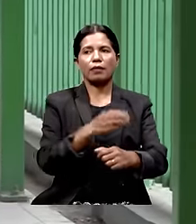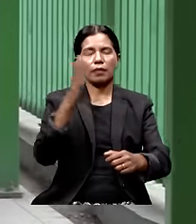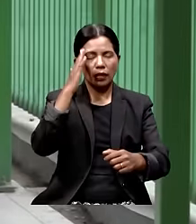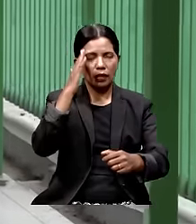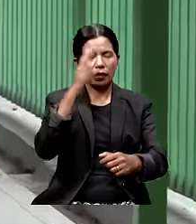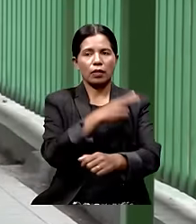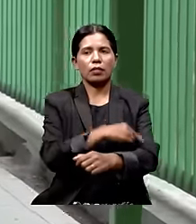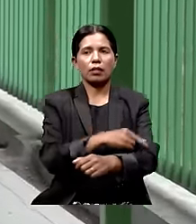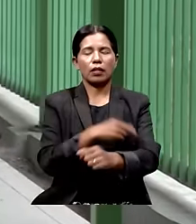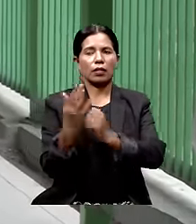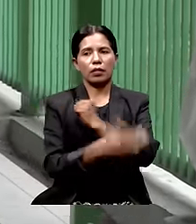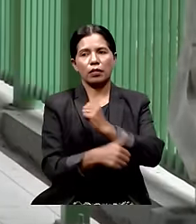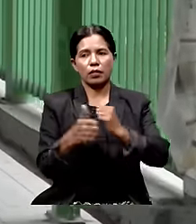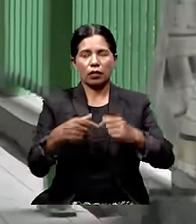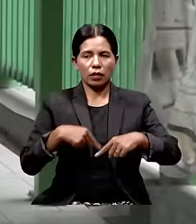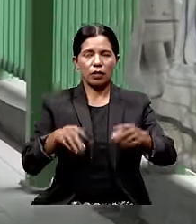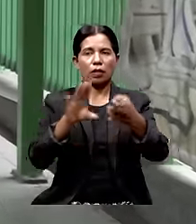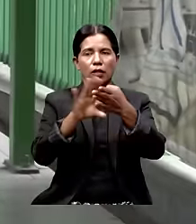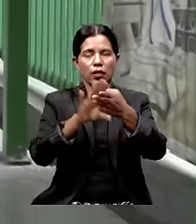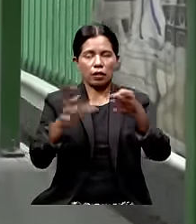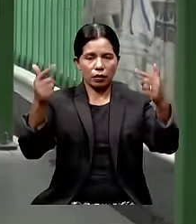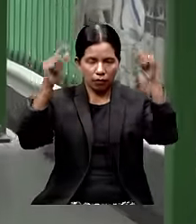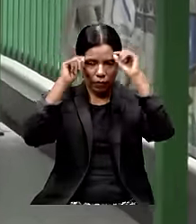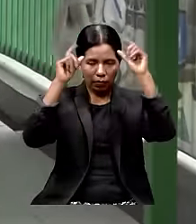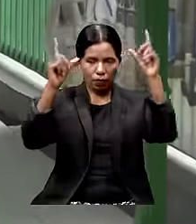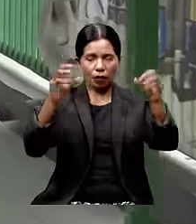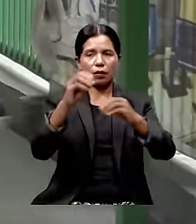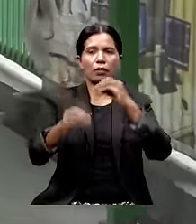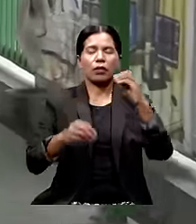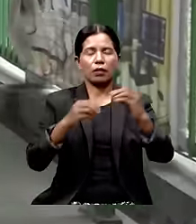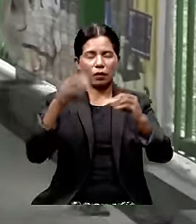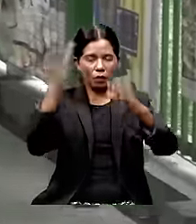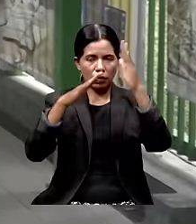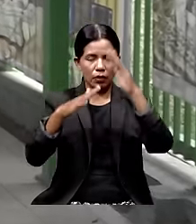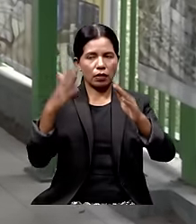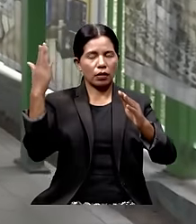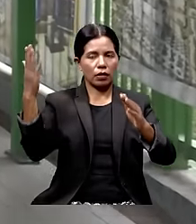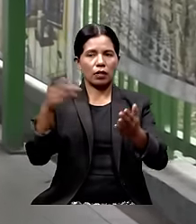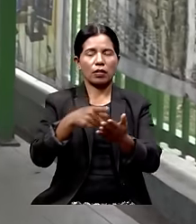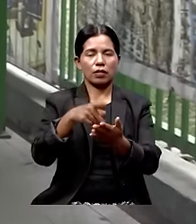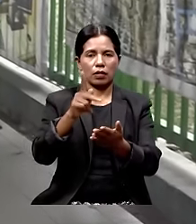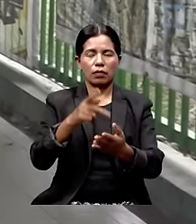reconhece hospital railior haruka duni carta mai Timor Leste con aba problema ia pagamento.